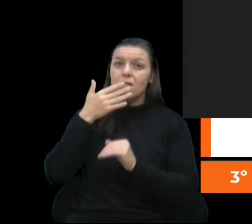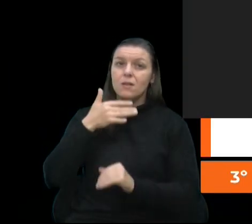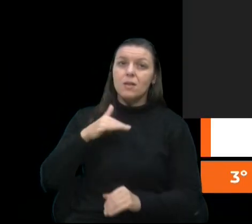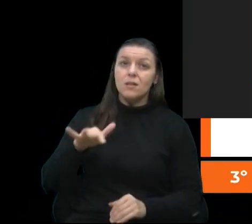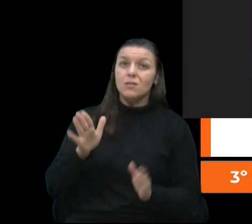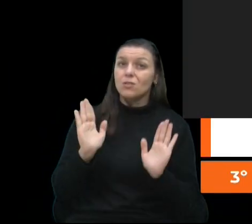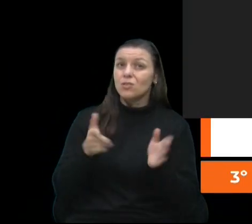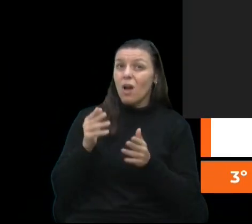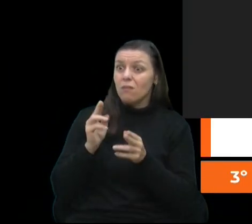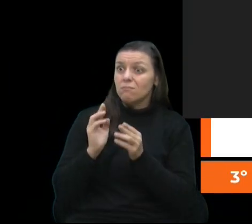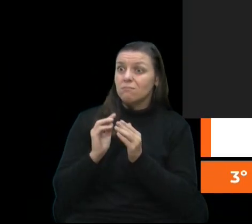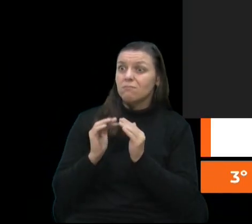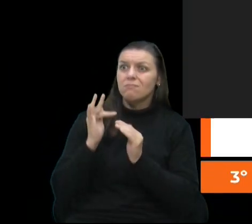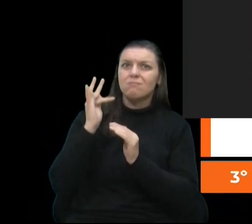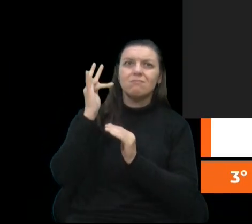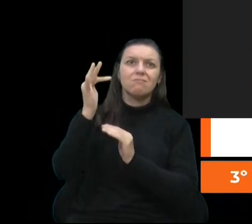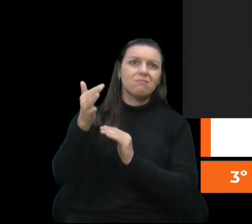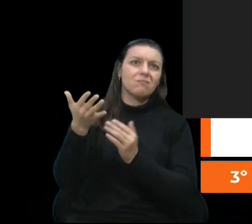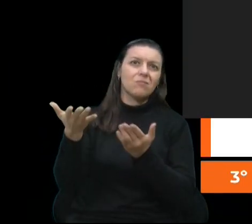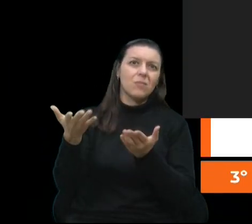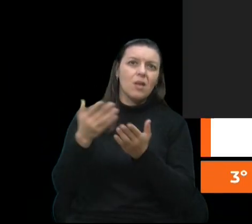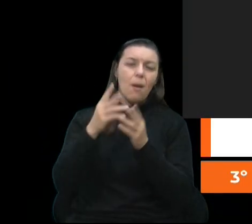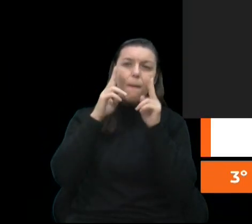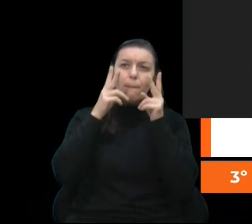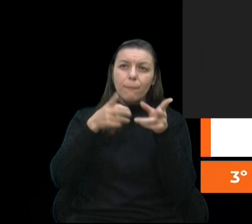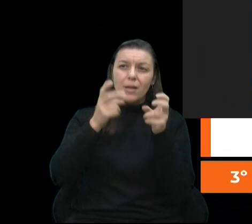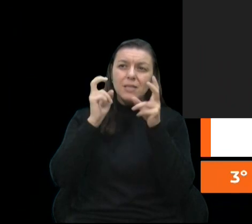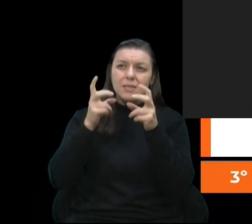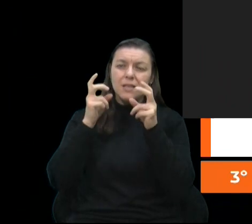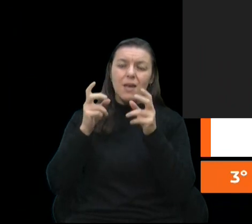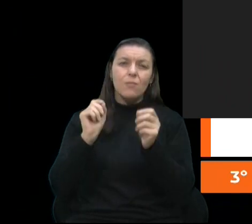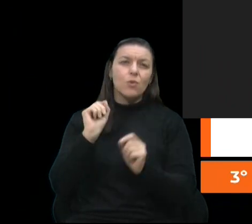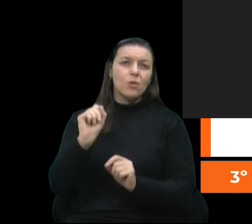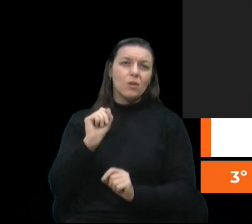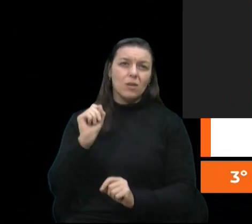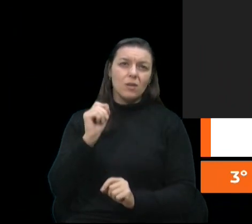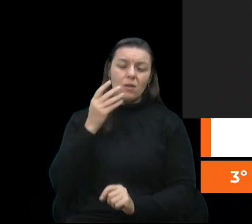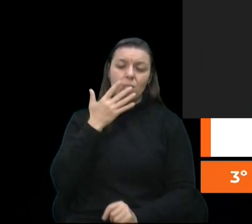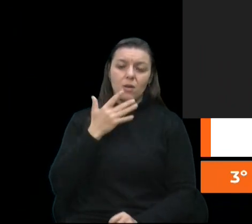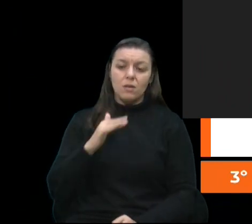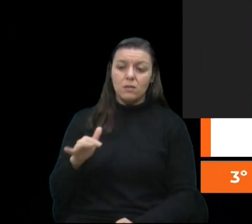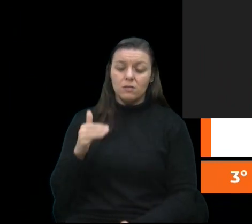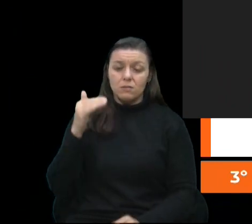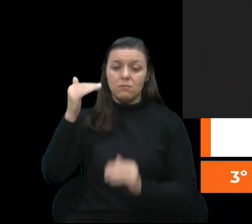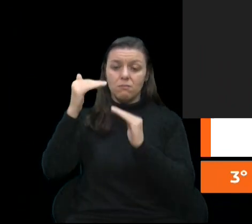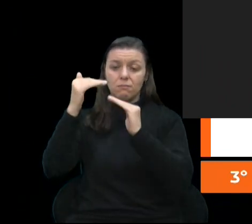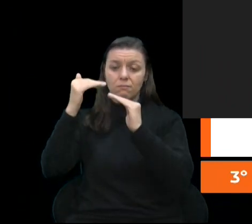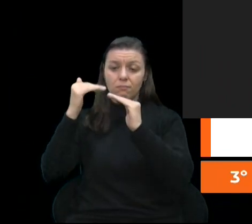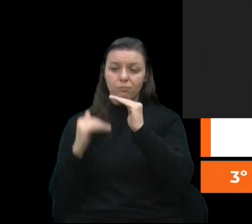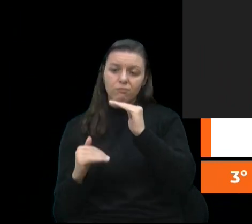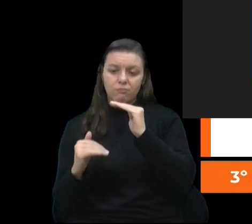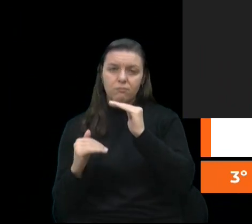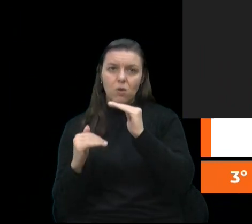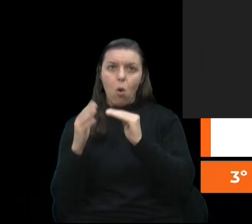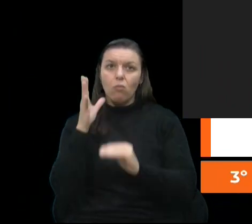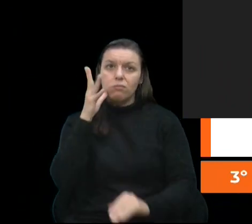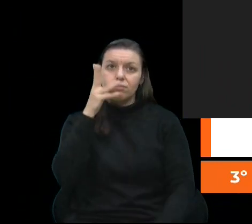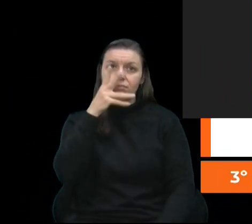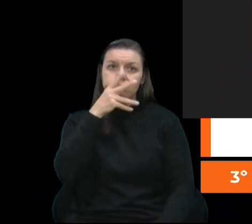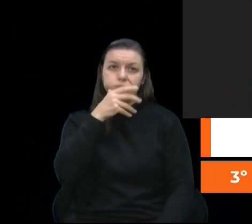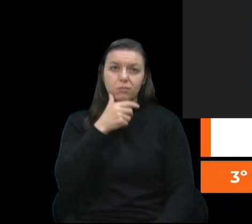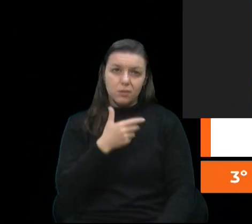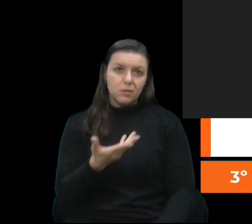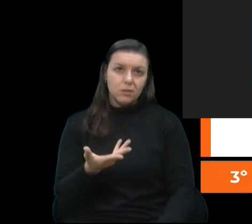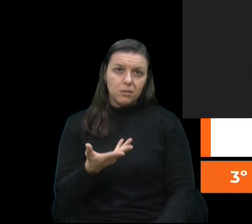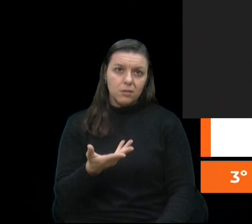já está mais à frente, e ela enxerga, de certa forma, aquelas crianças como inferiores ou lentas. Aí um ponto que é